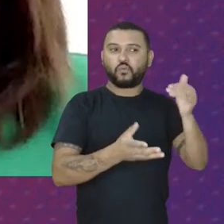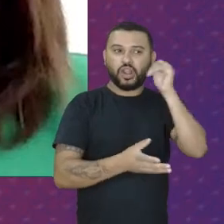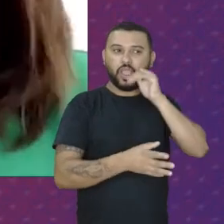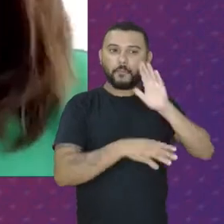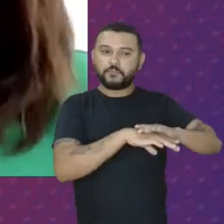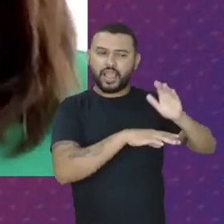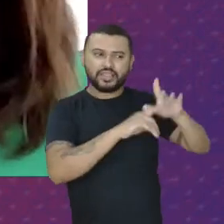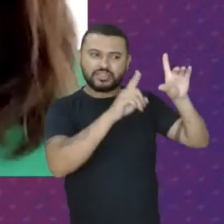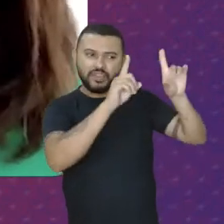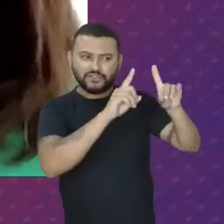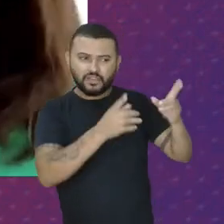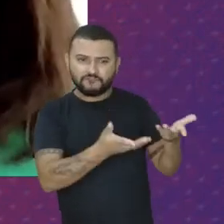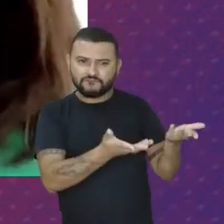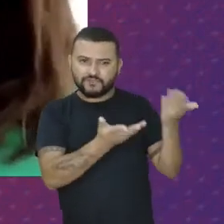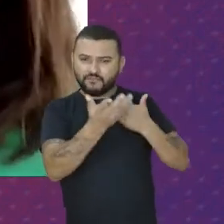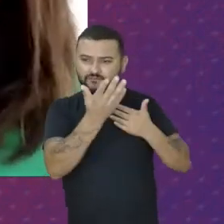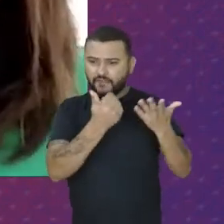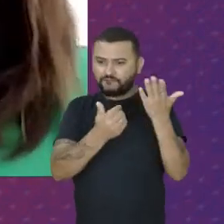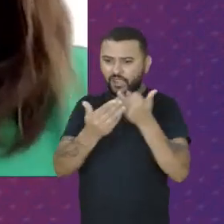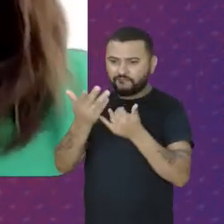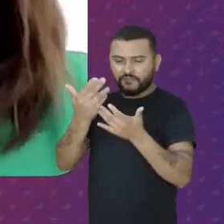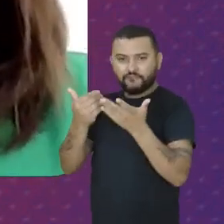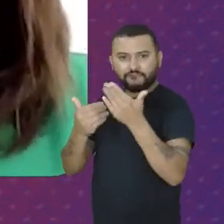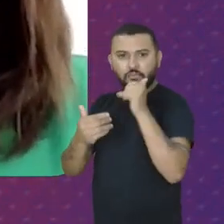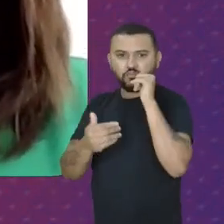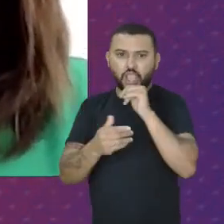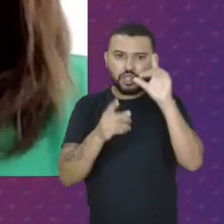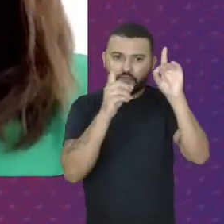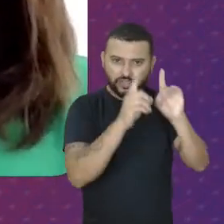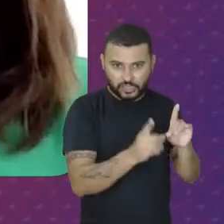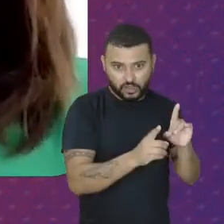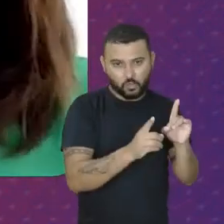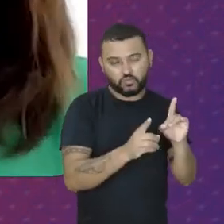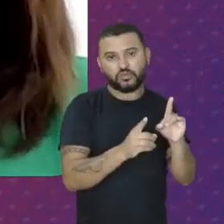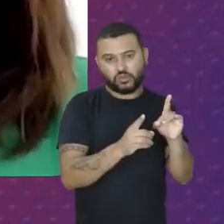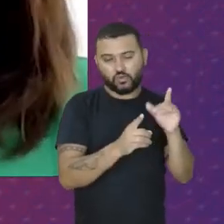muito muitas mulheres com deficiência